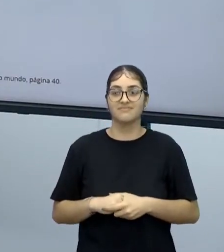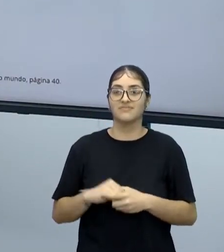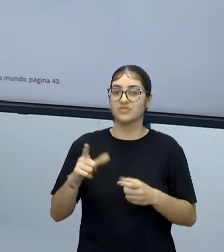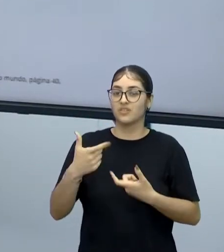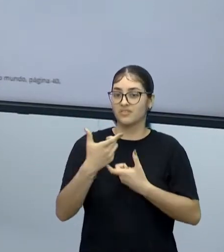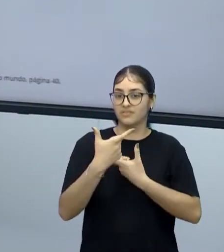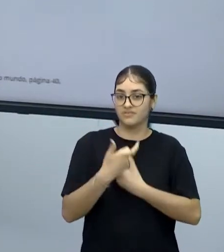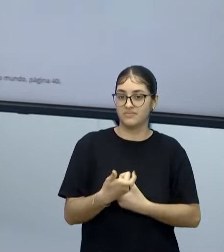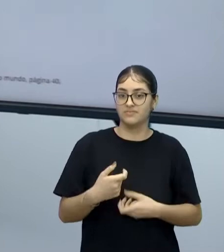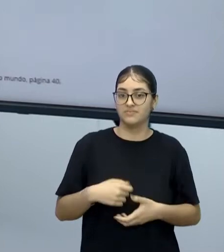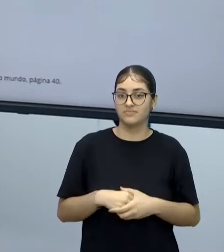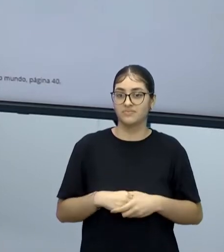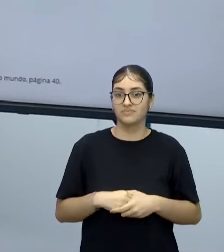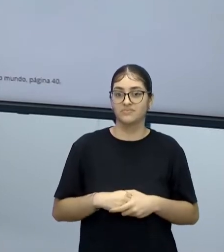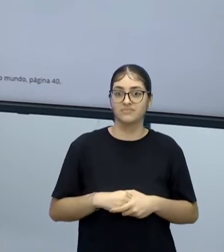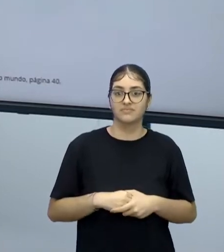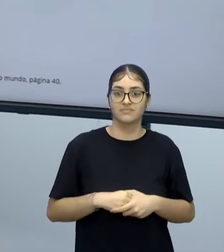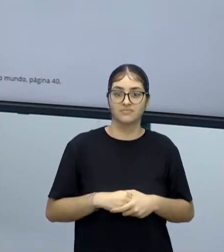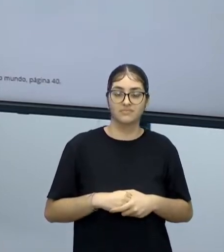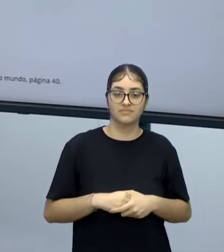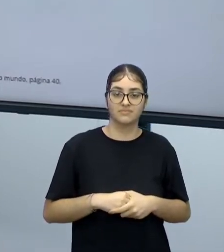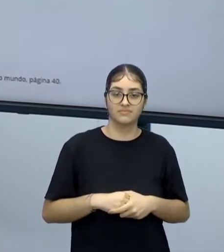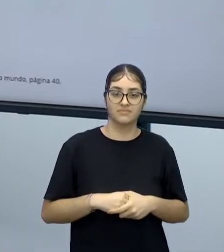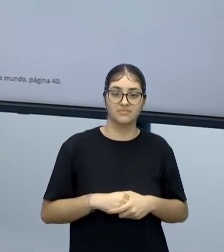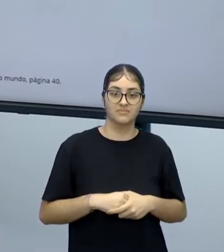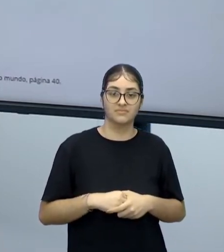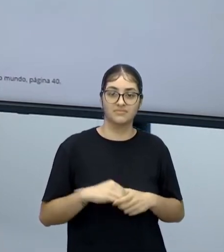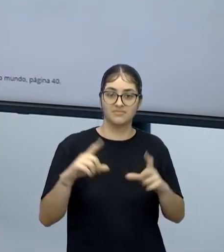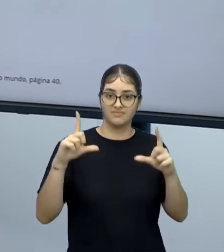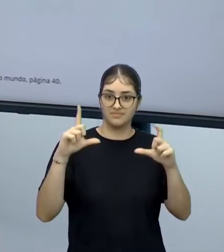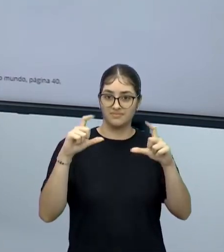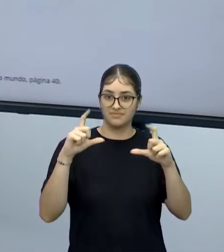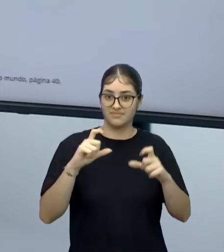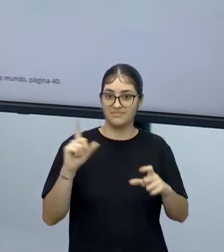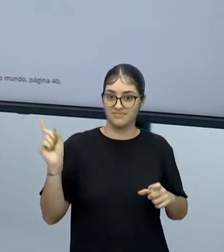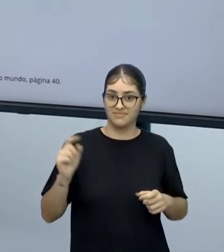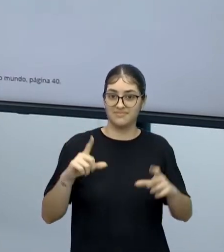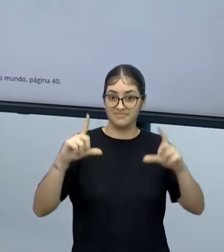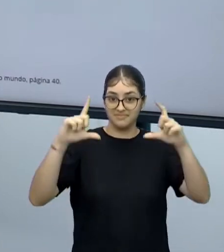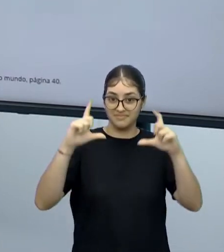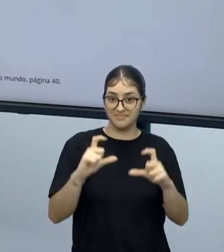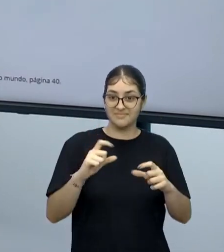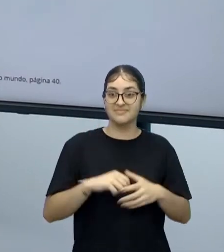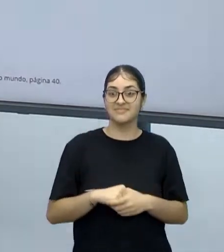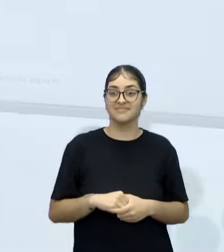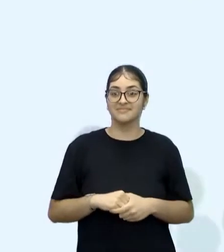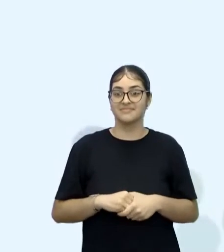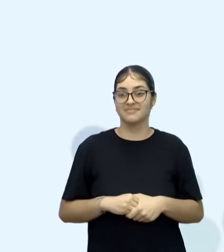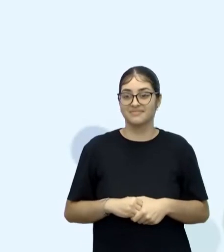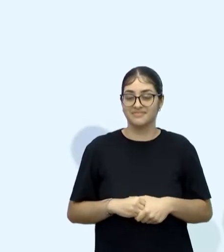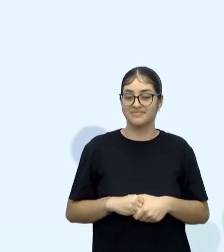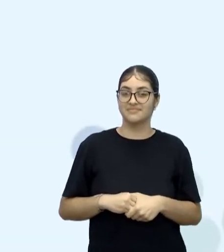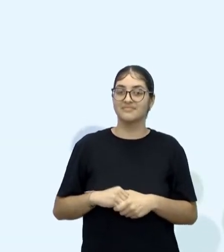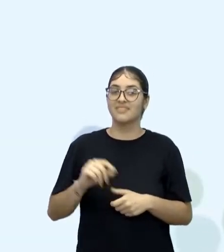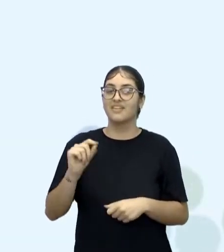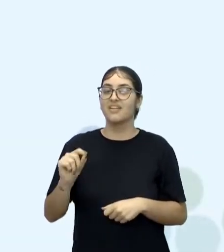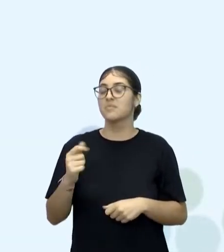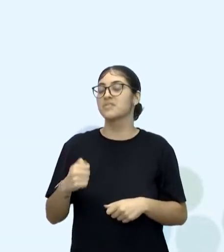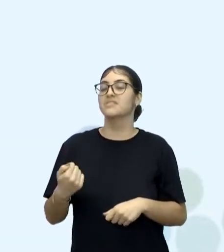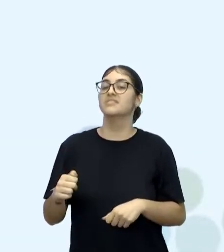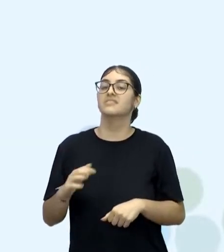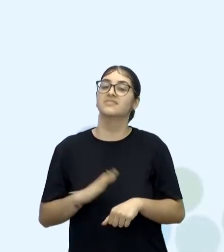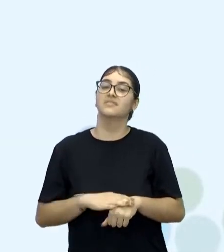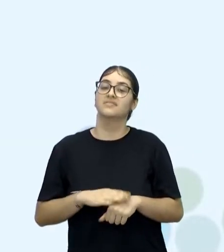Peraí. Pronto, deixa eu abrir aqui. Pronto. Vamos lá. Vou tirar uma foto da tela já já, igual vocês teriam que fazer. O que mais que a gente tem que